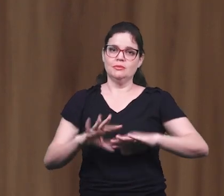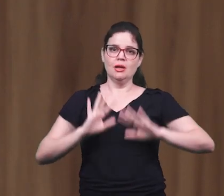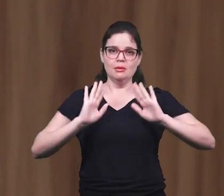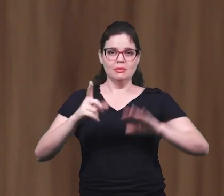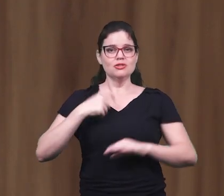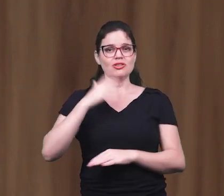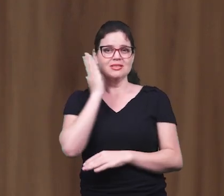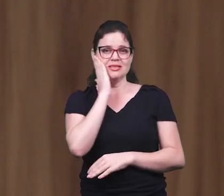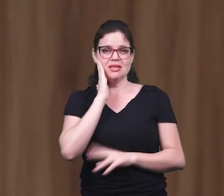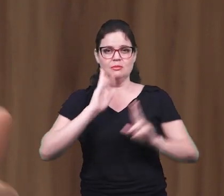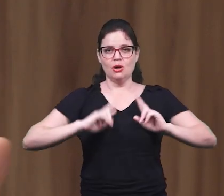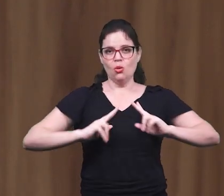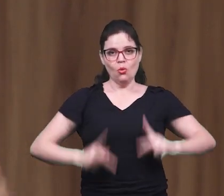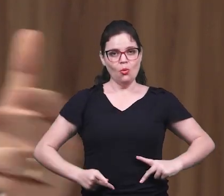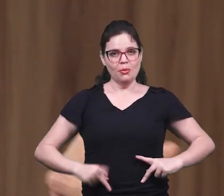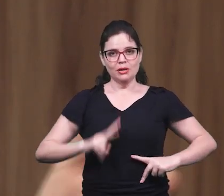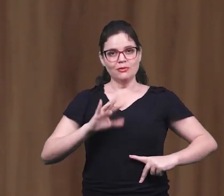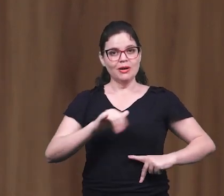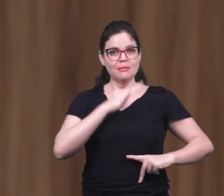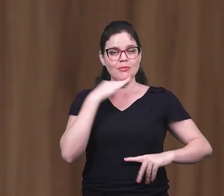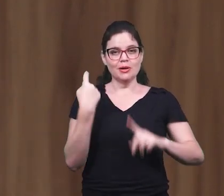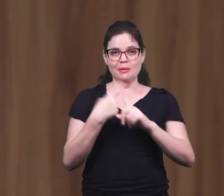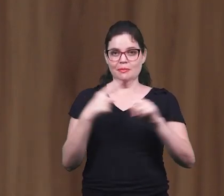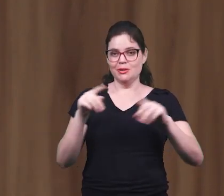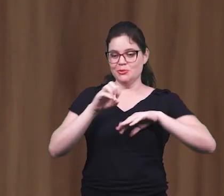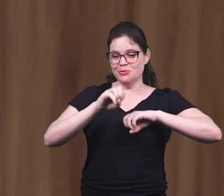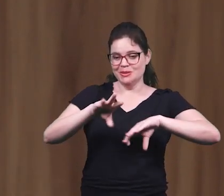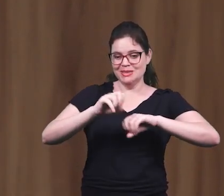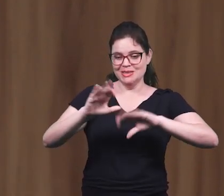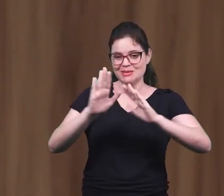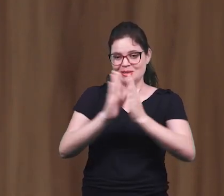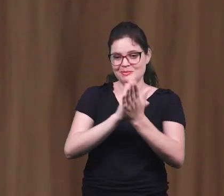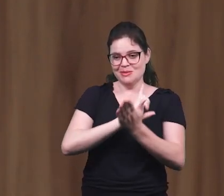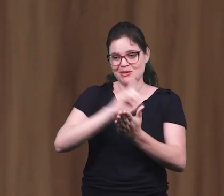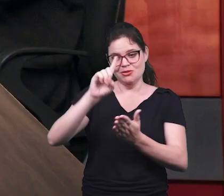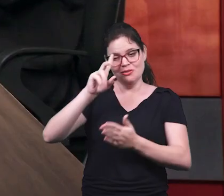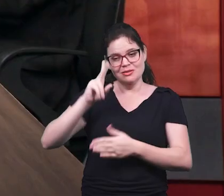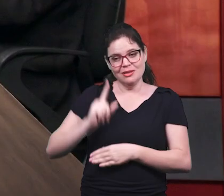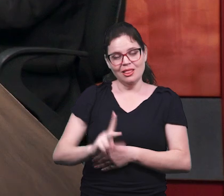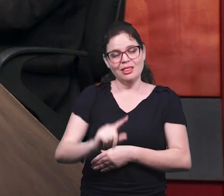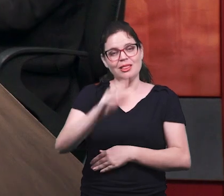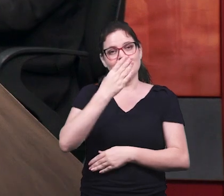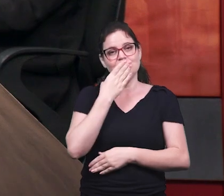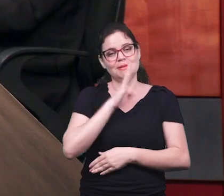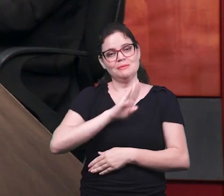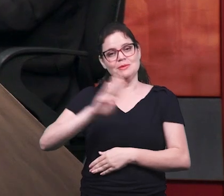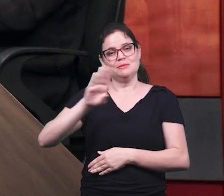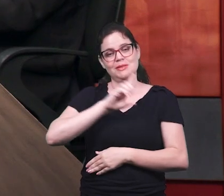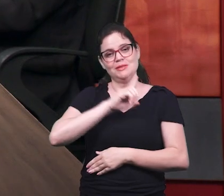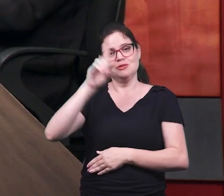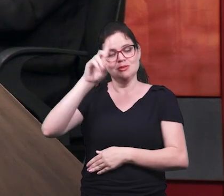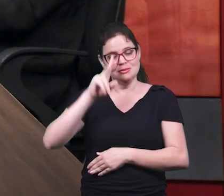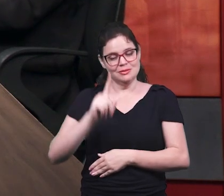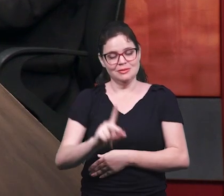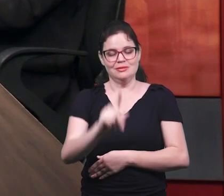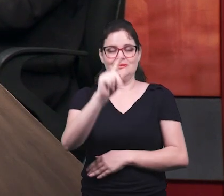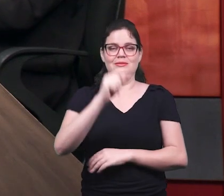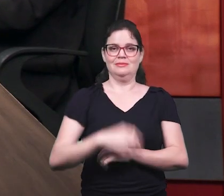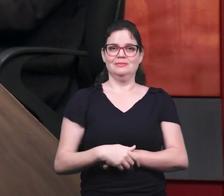como nós dissemos, mas o ensino, a palavra, fica para sempre, né? E é importante, pastor Douglas,